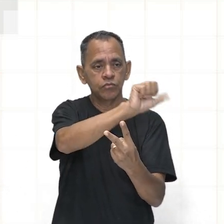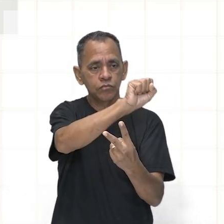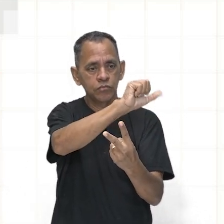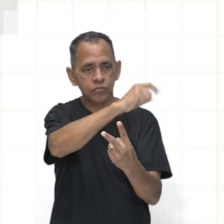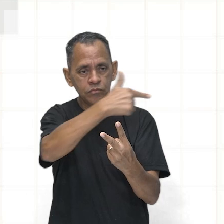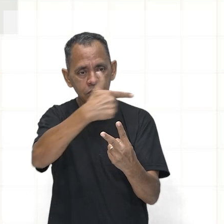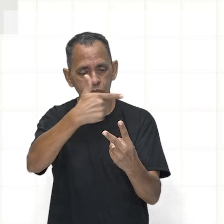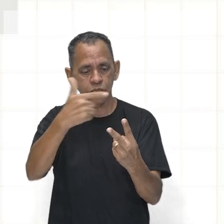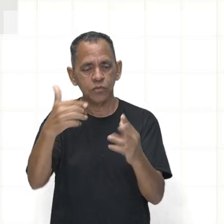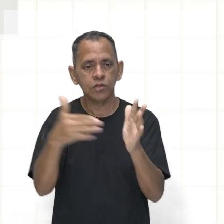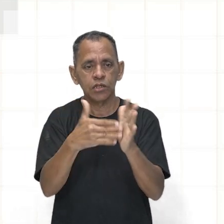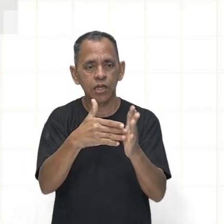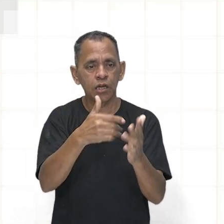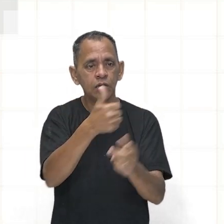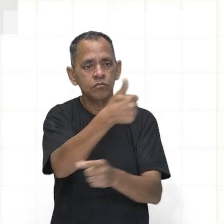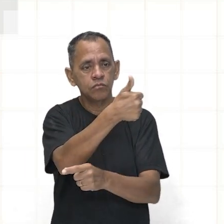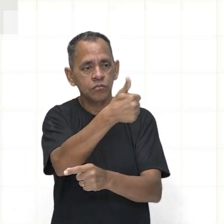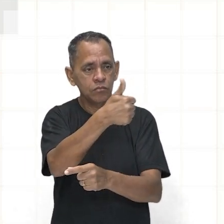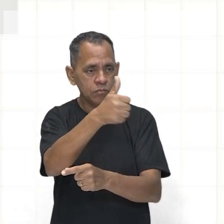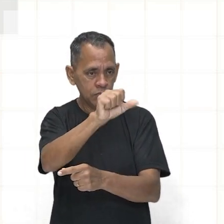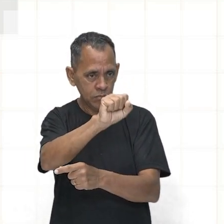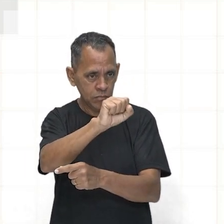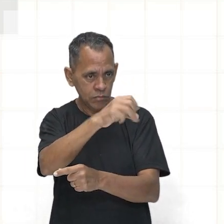de 1822 e vai até